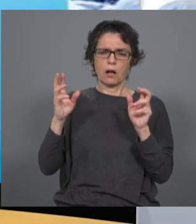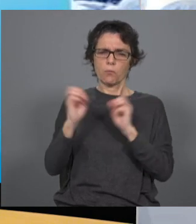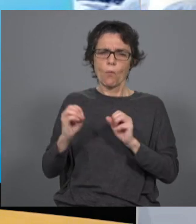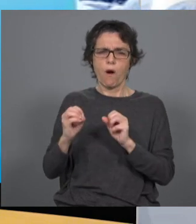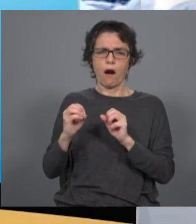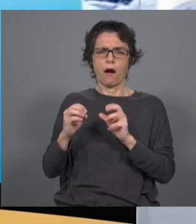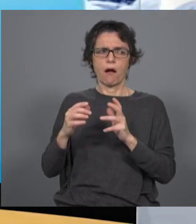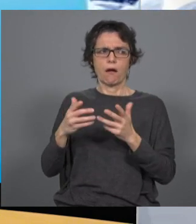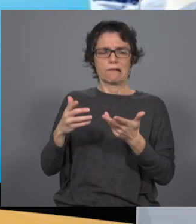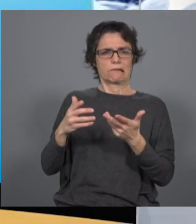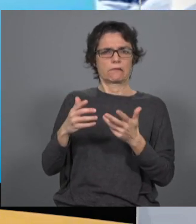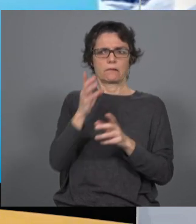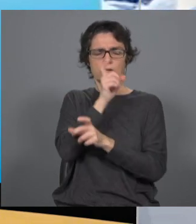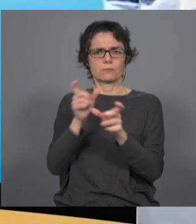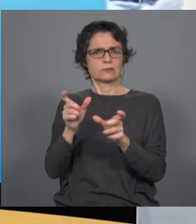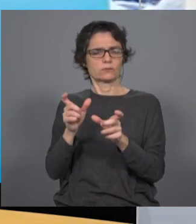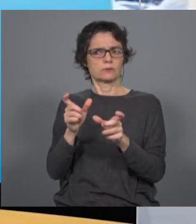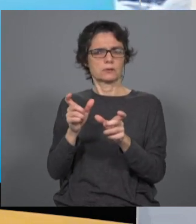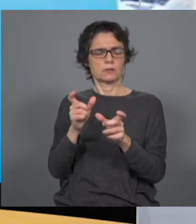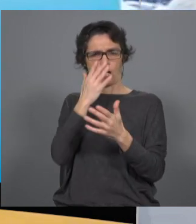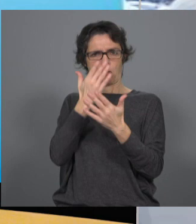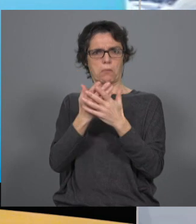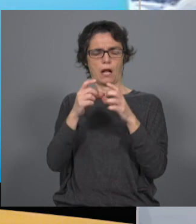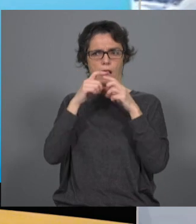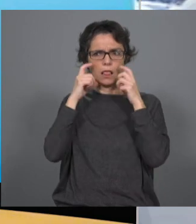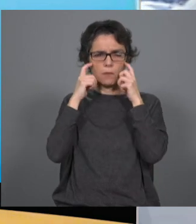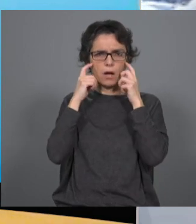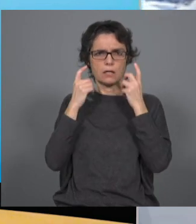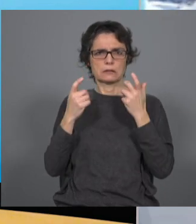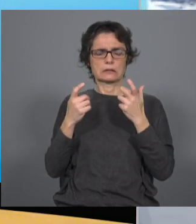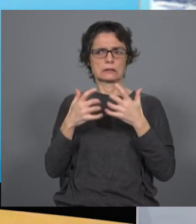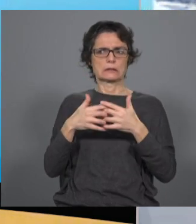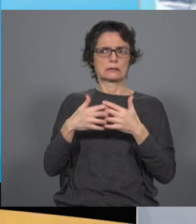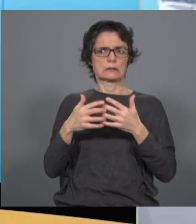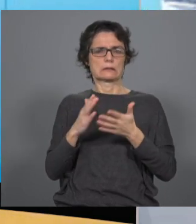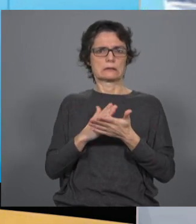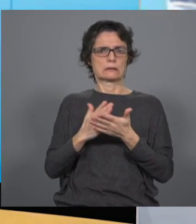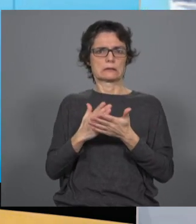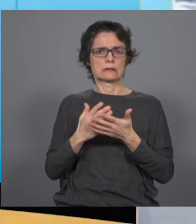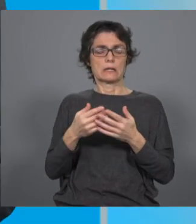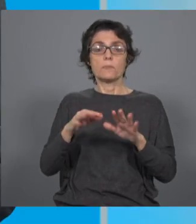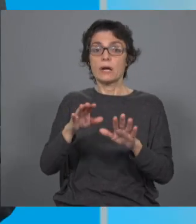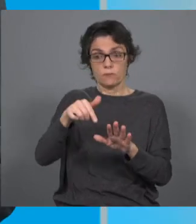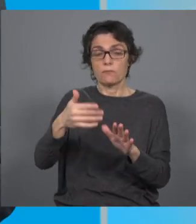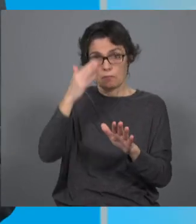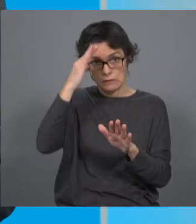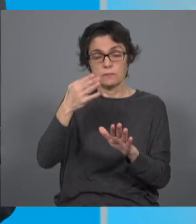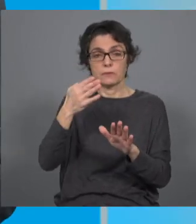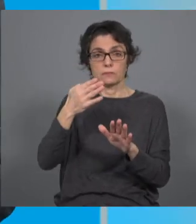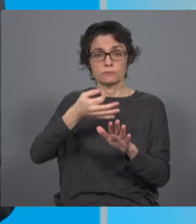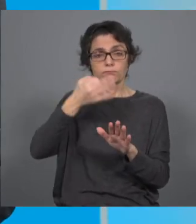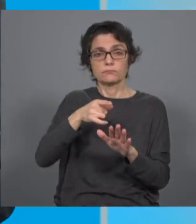preservação do bem comum. E no caso da máscara, o seu uso é crucial para salvaguardar a saúde do próprio, mas determinante